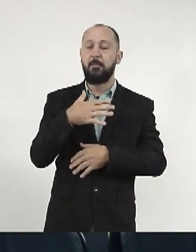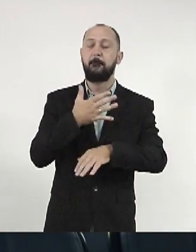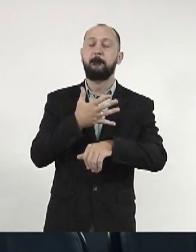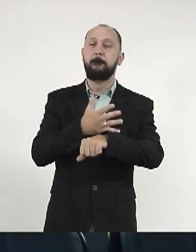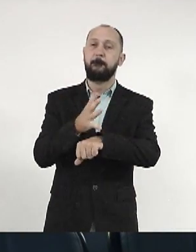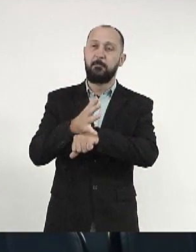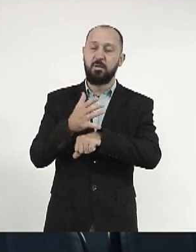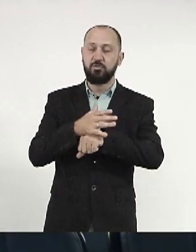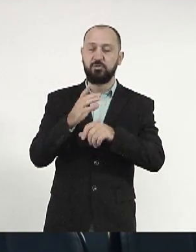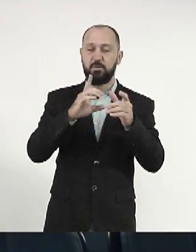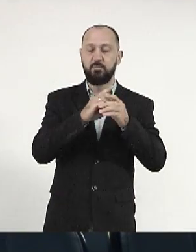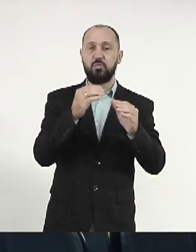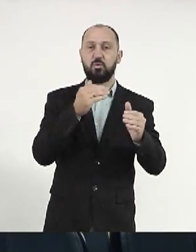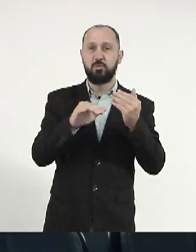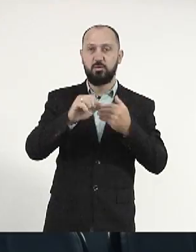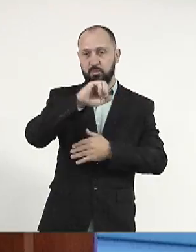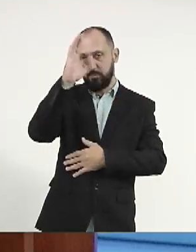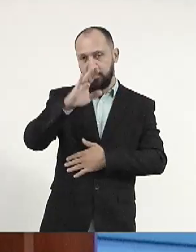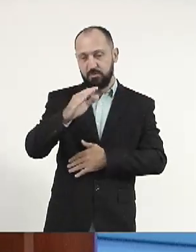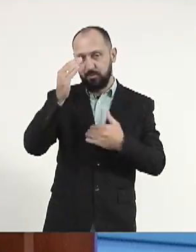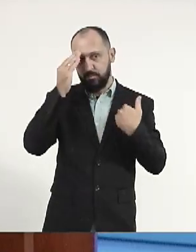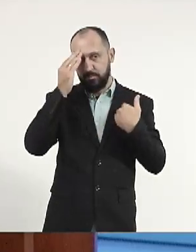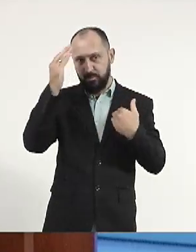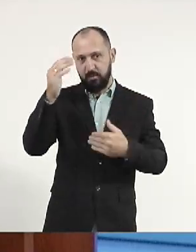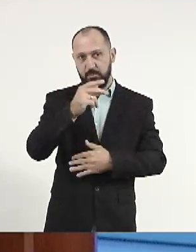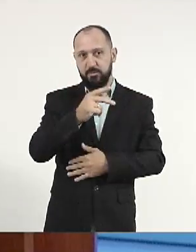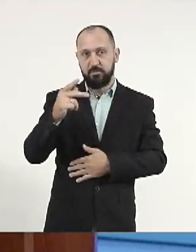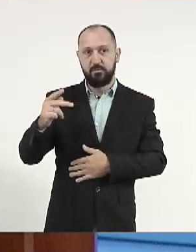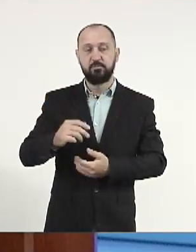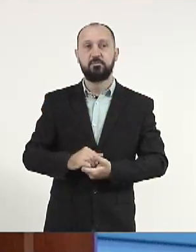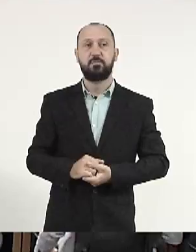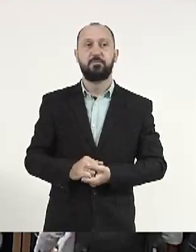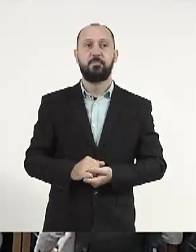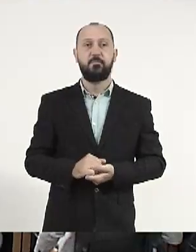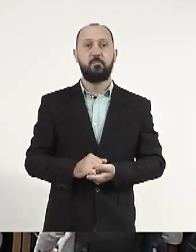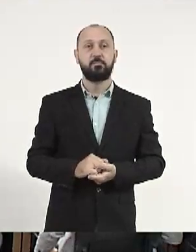os crimes praticados contra a democracia no Brasil. Obrigado, senhor presidente.